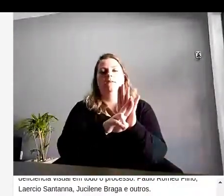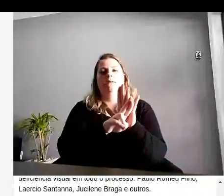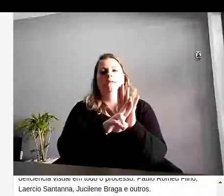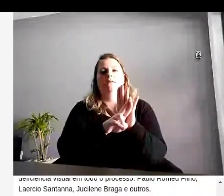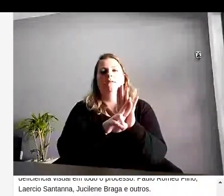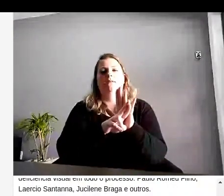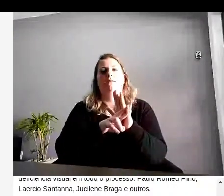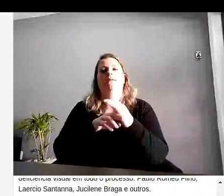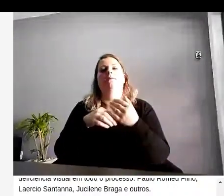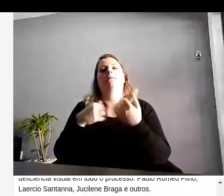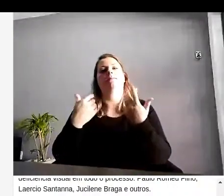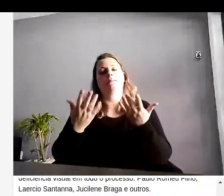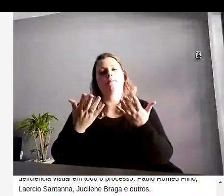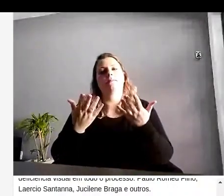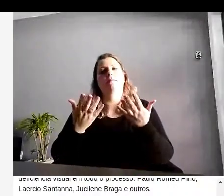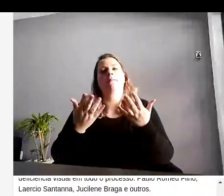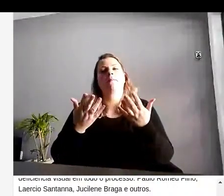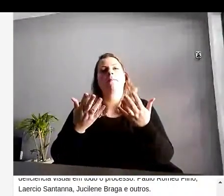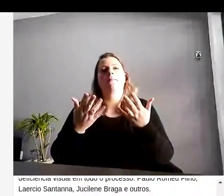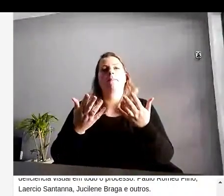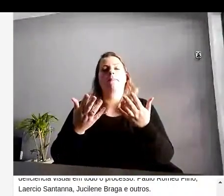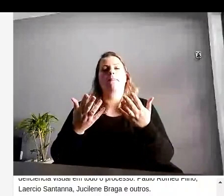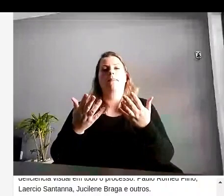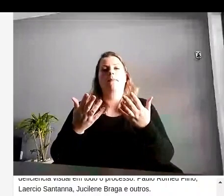quer dizer que nós